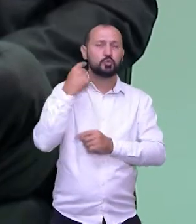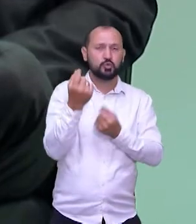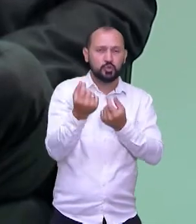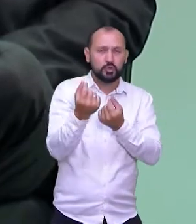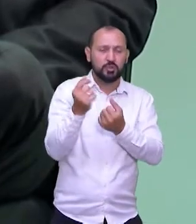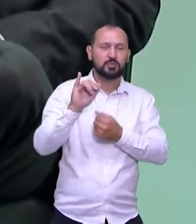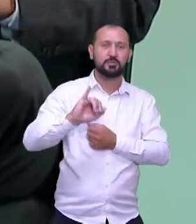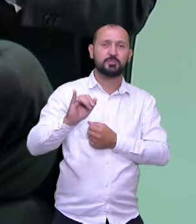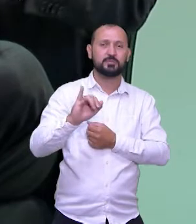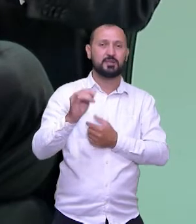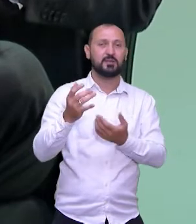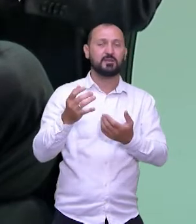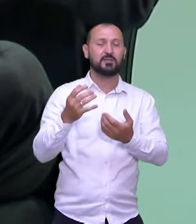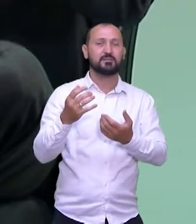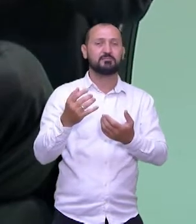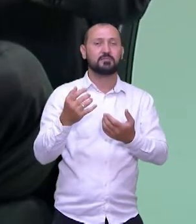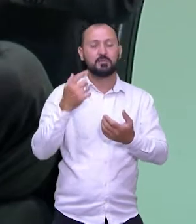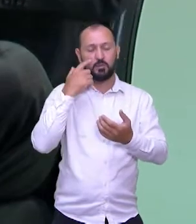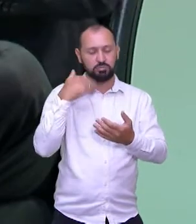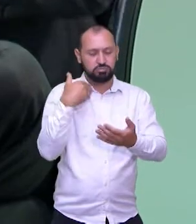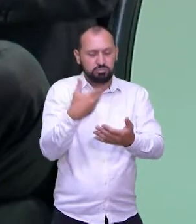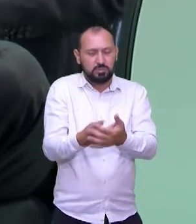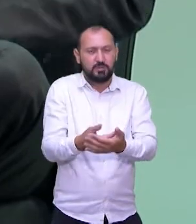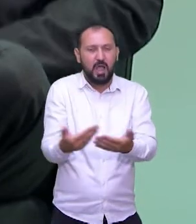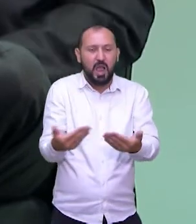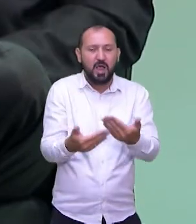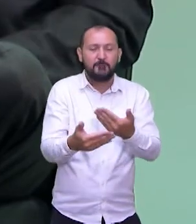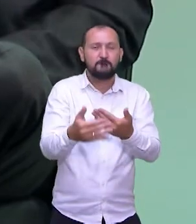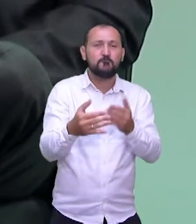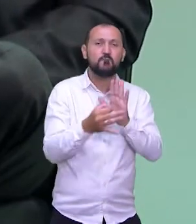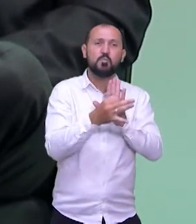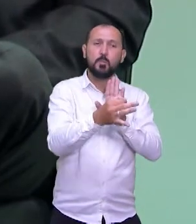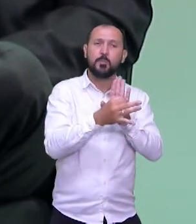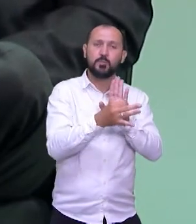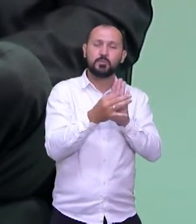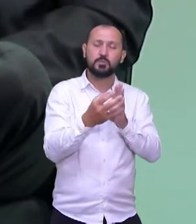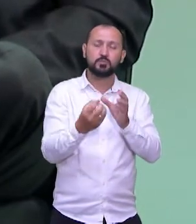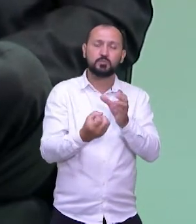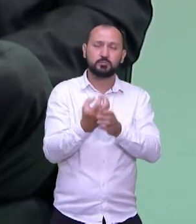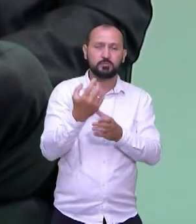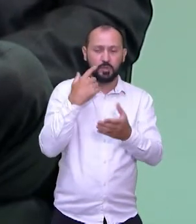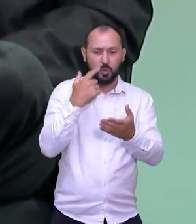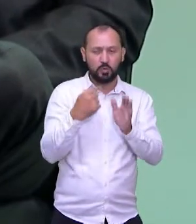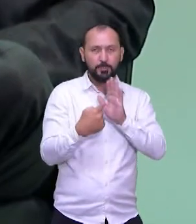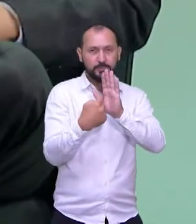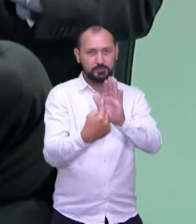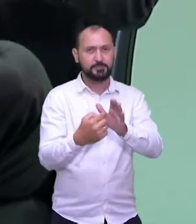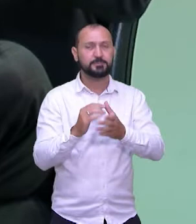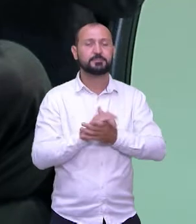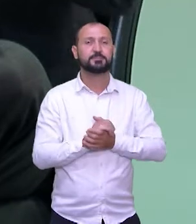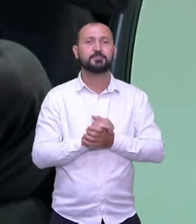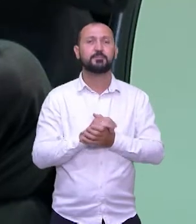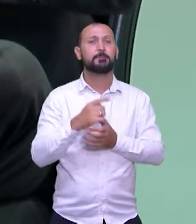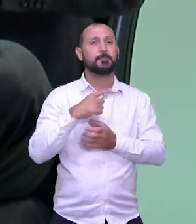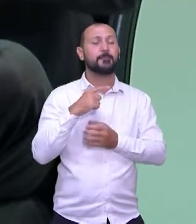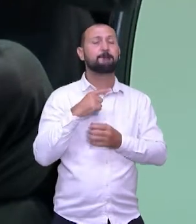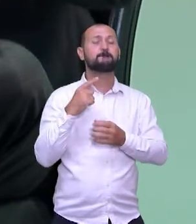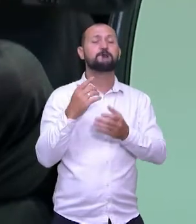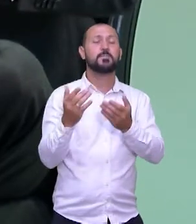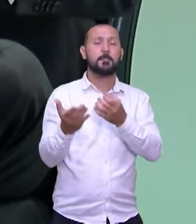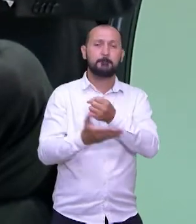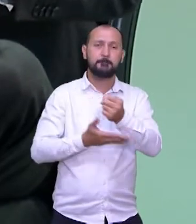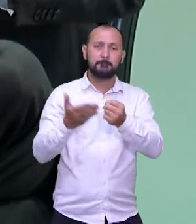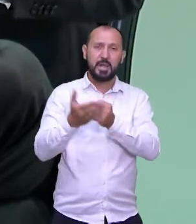economia. E essa equipe ela vem se debruçando até chegar, né, nas propostas que estamos apresentando. Temos